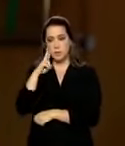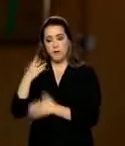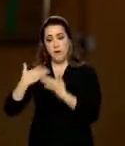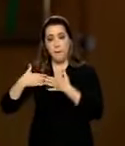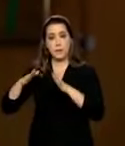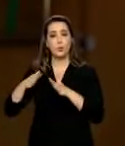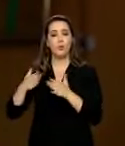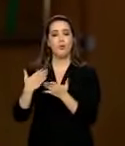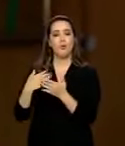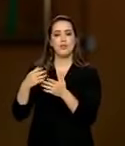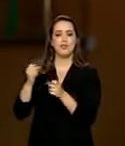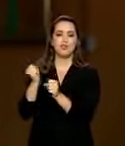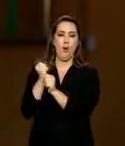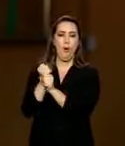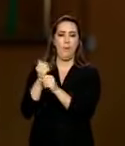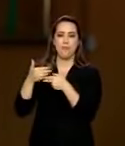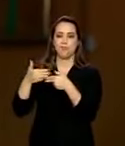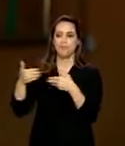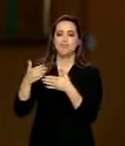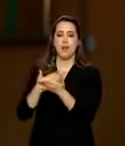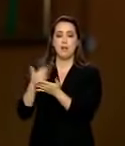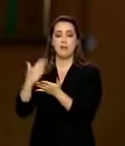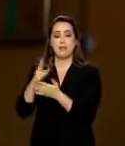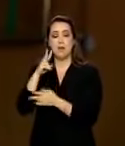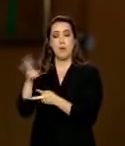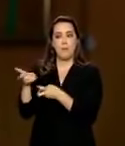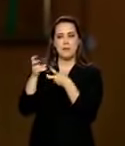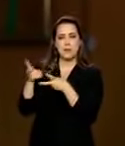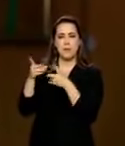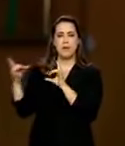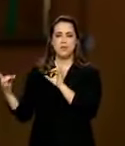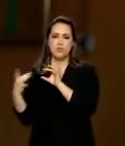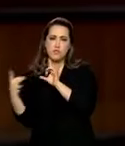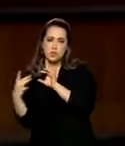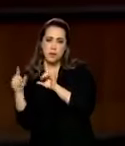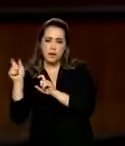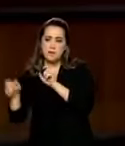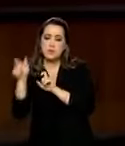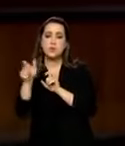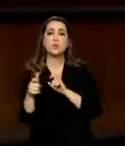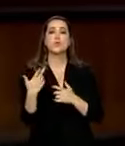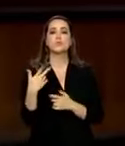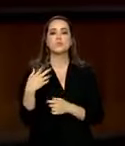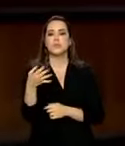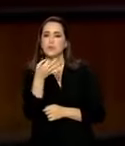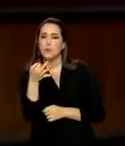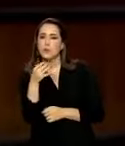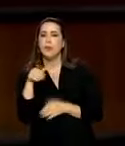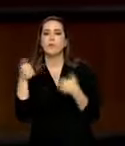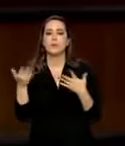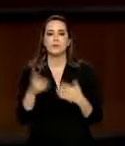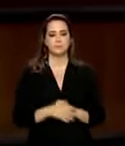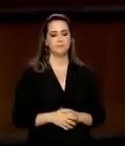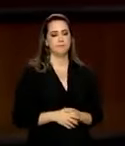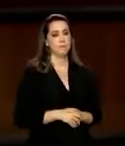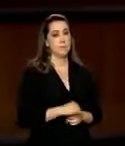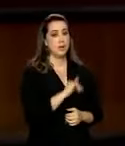desse contato mais direto com a população. O que, é que o senhor tem ouvido de feedback das pessoas? Só quem está no meio do povo sabe o que ele